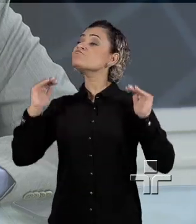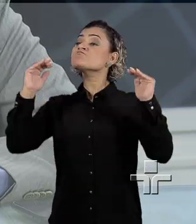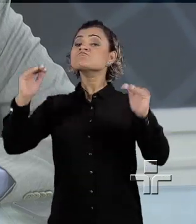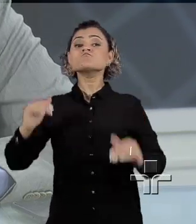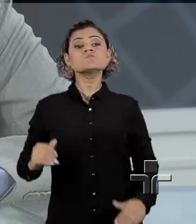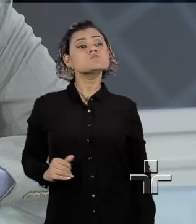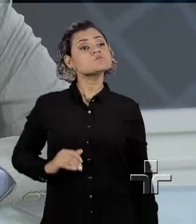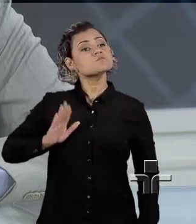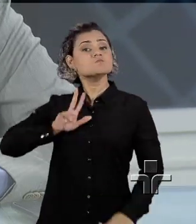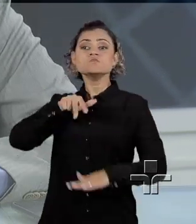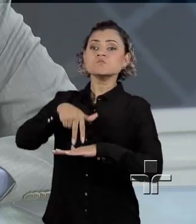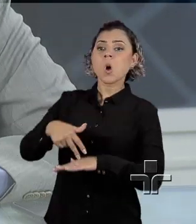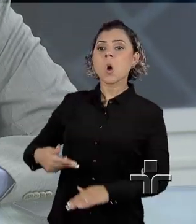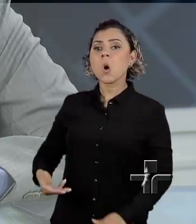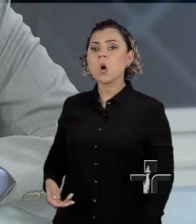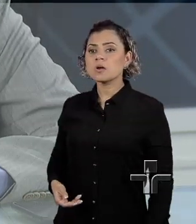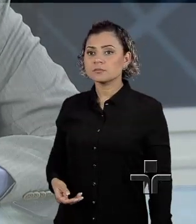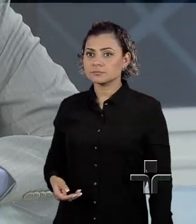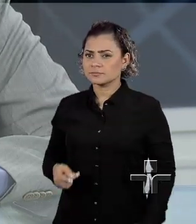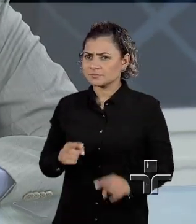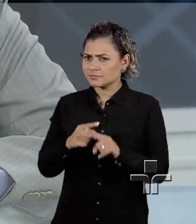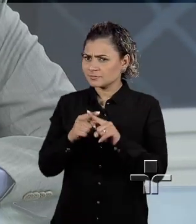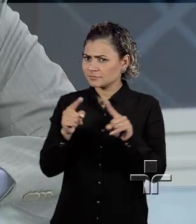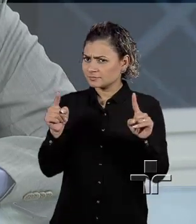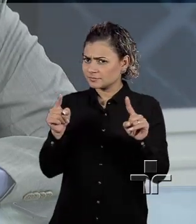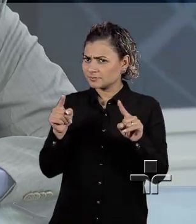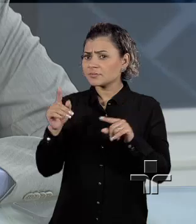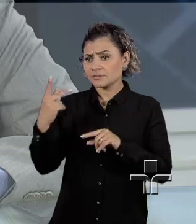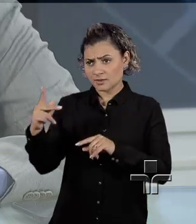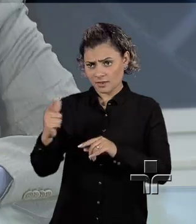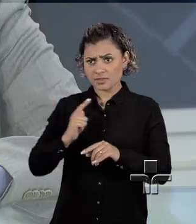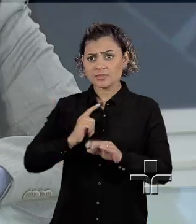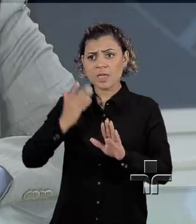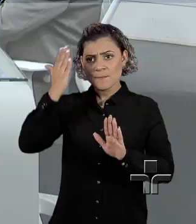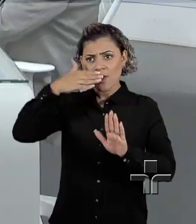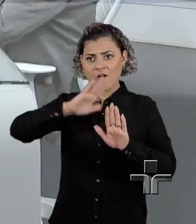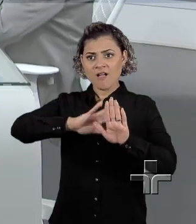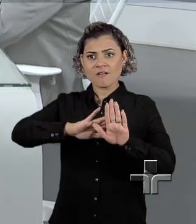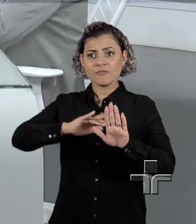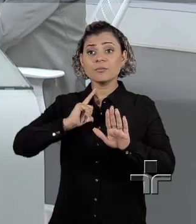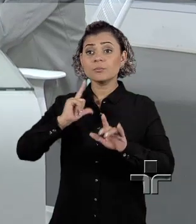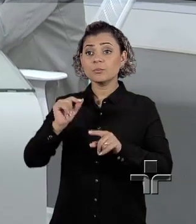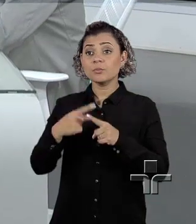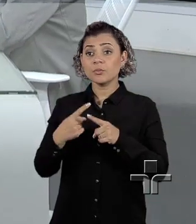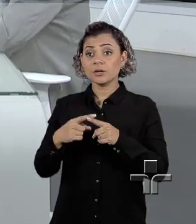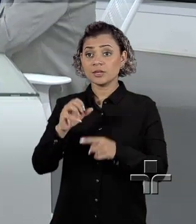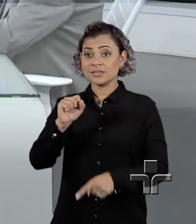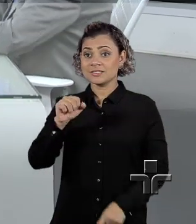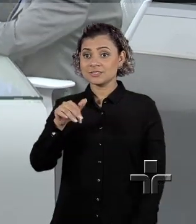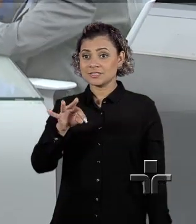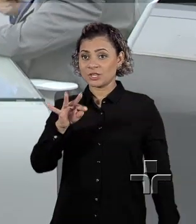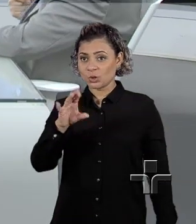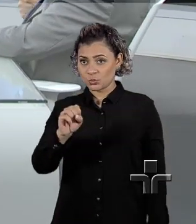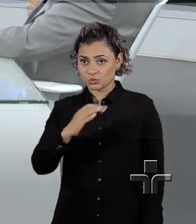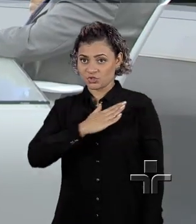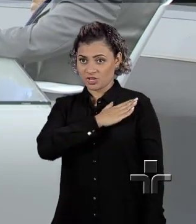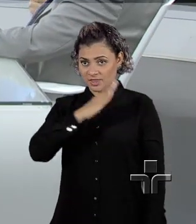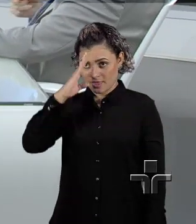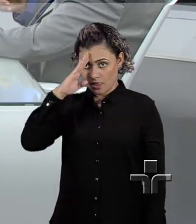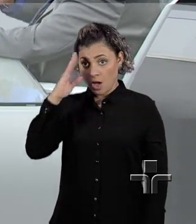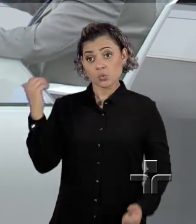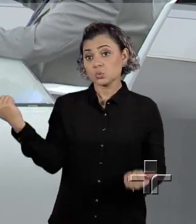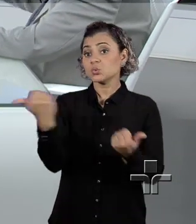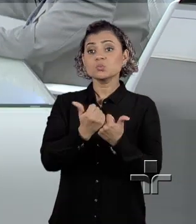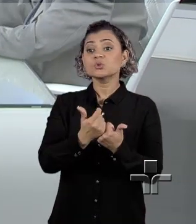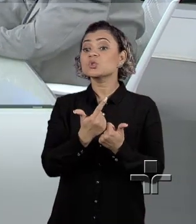aqui e ali, mas ele se respalda também. Por quê? Porque ele coloca no lugar do Santos Cruz um general